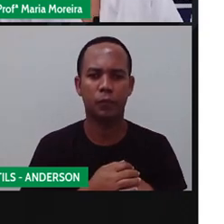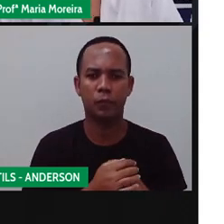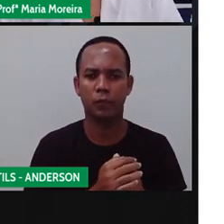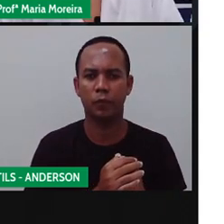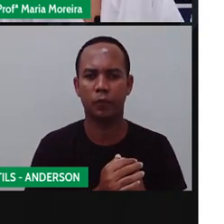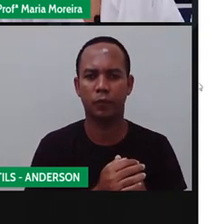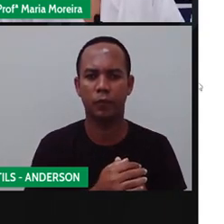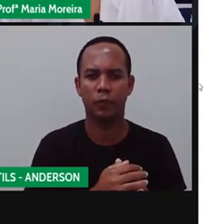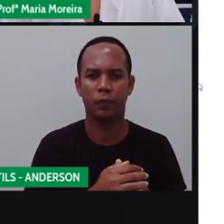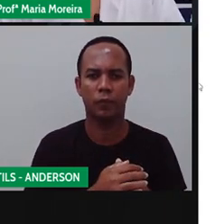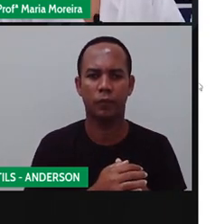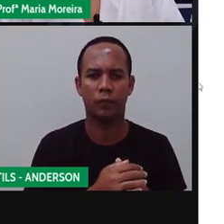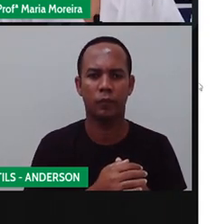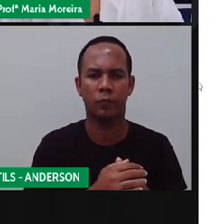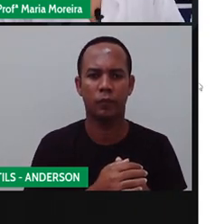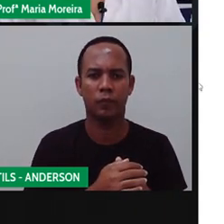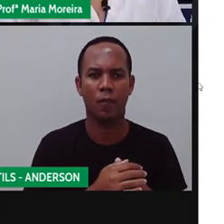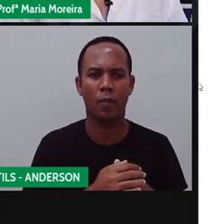lá.